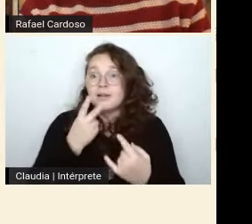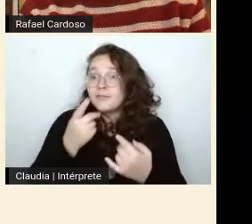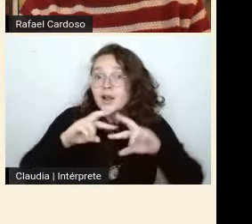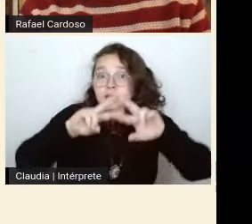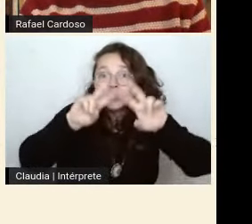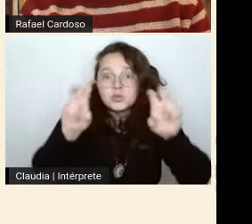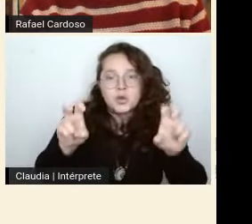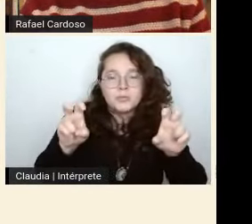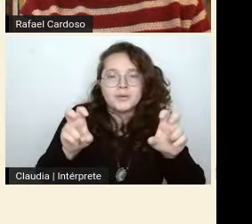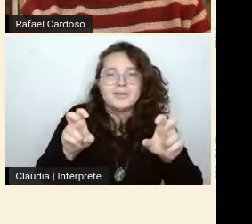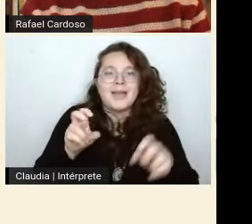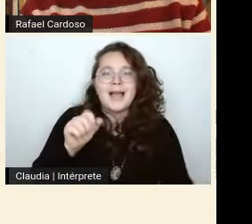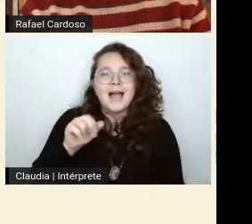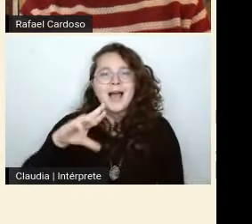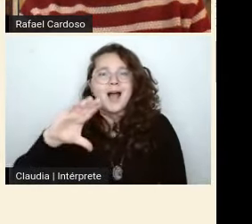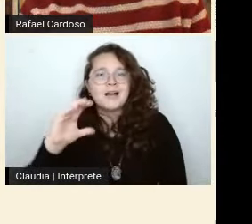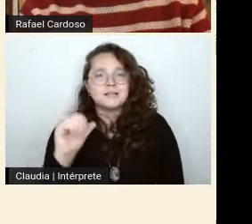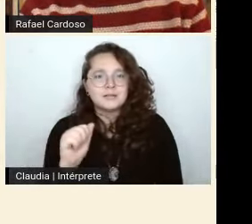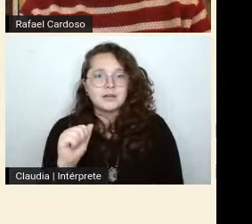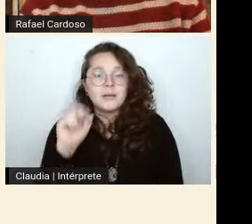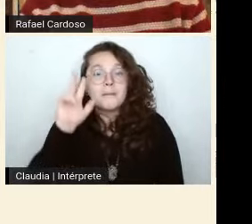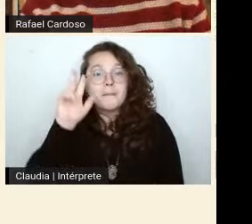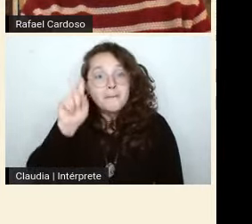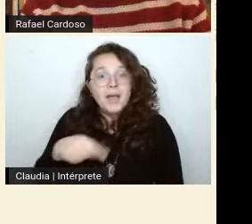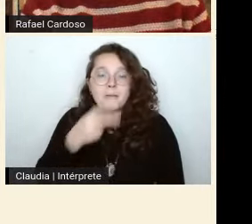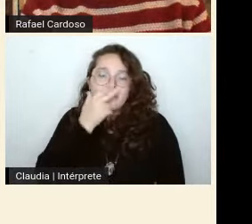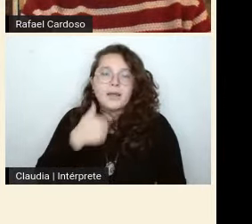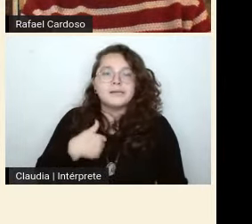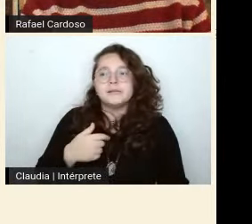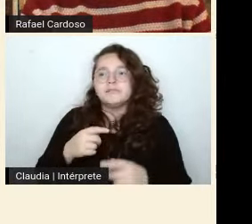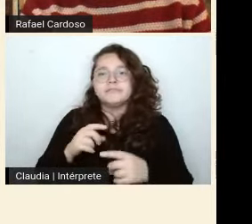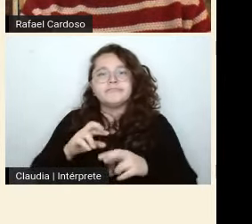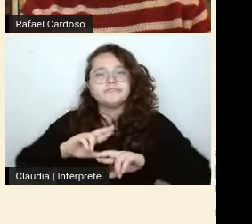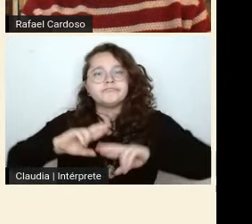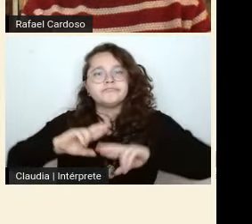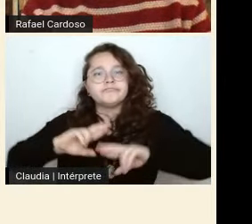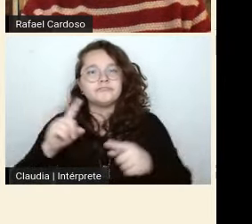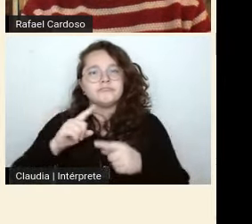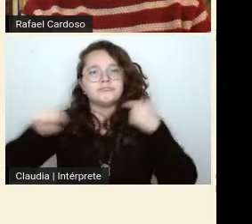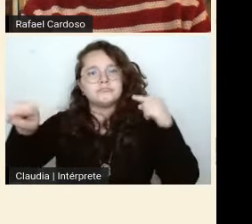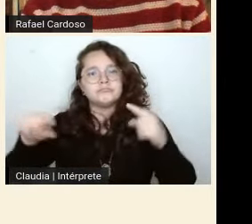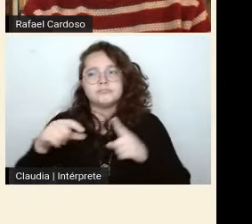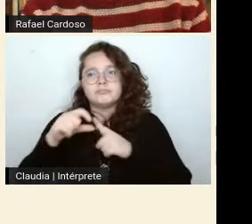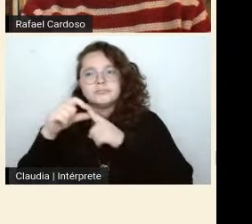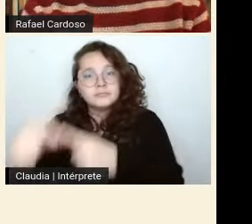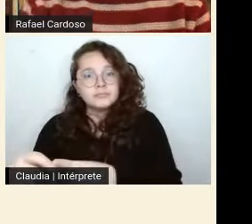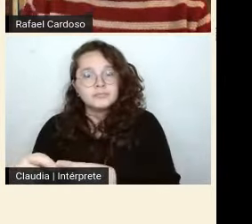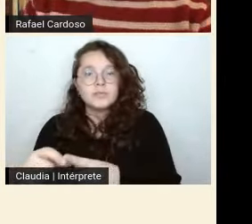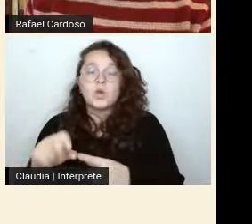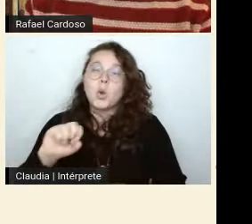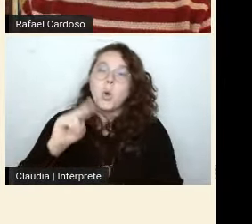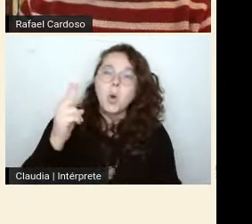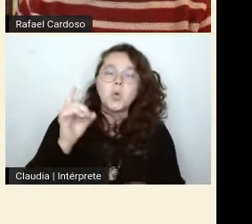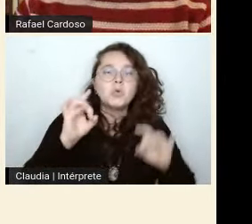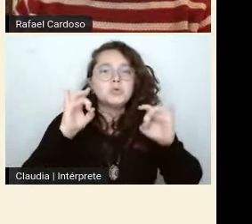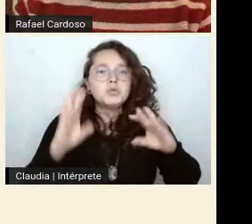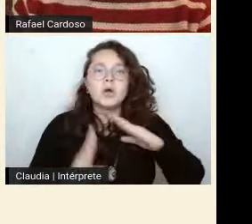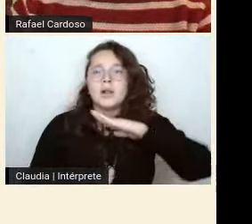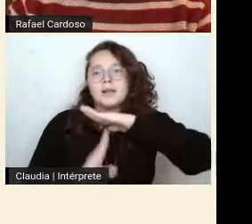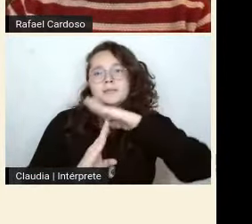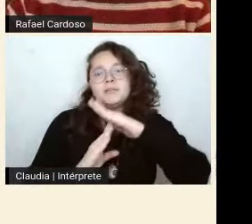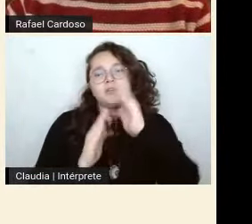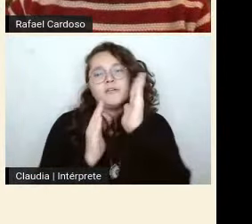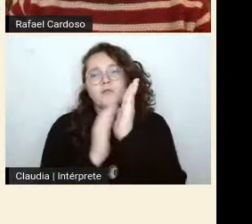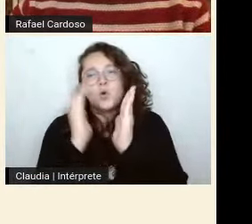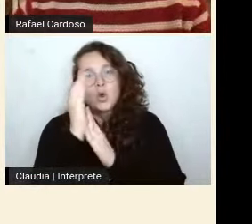quase sempre em papel periférico, ou subordinado ao nacional, ou resumido ao folclore, ou